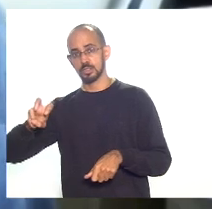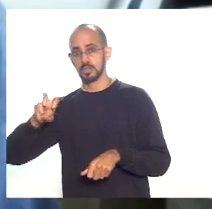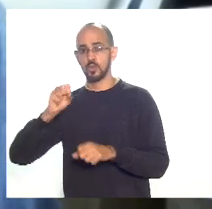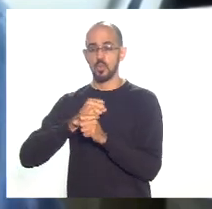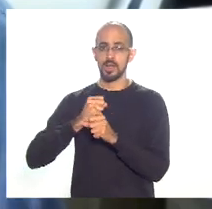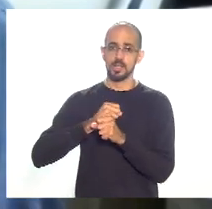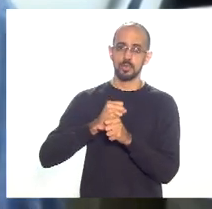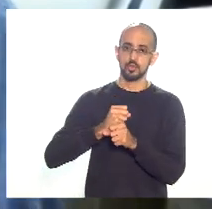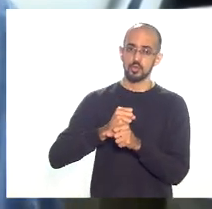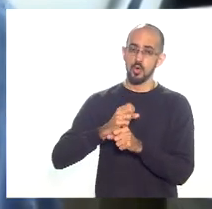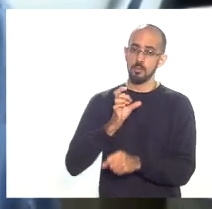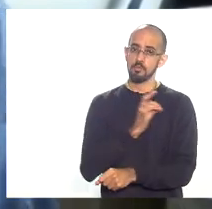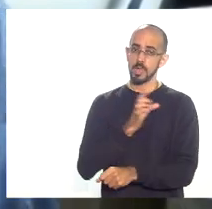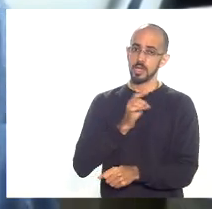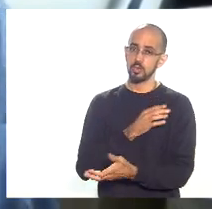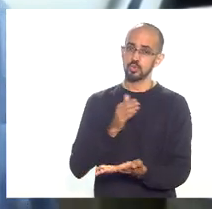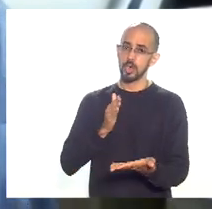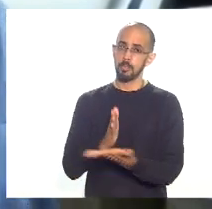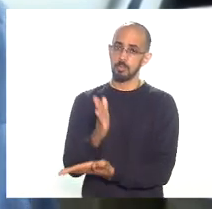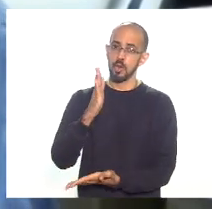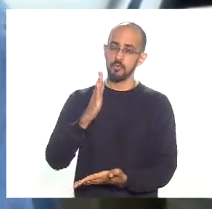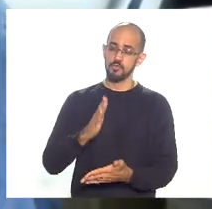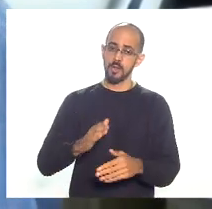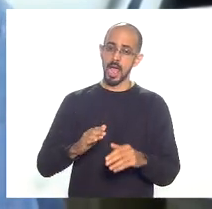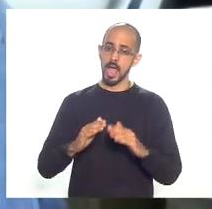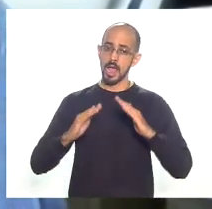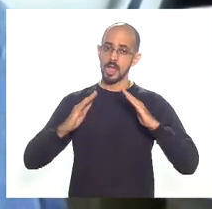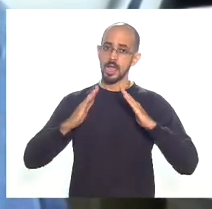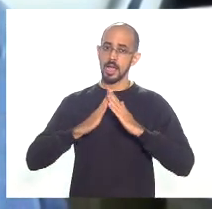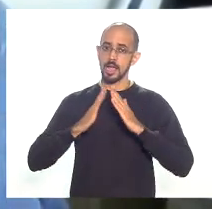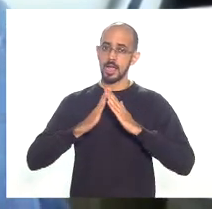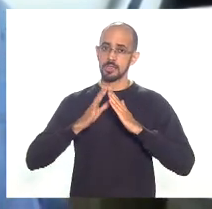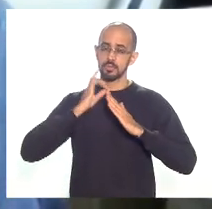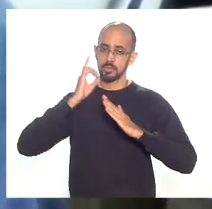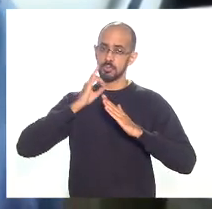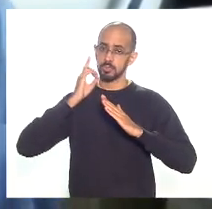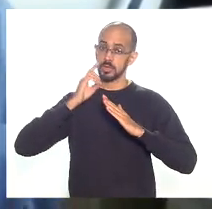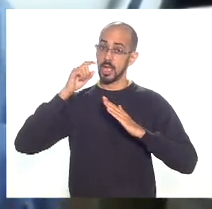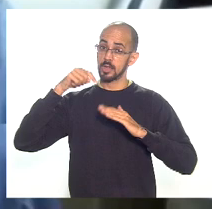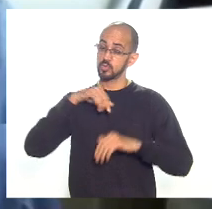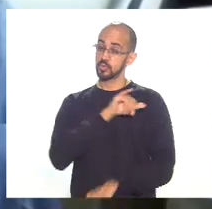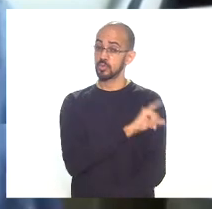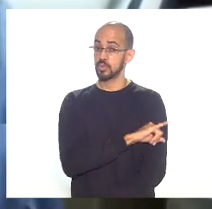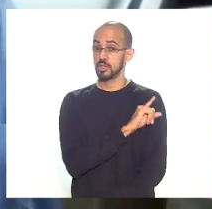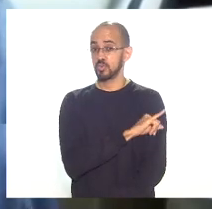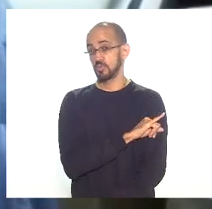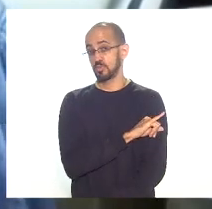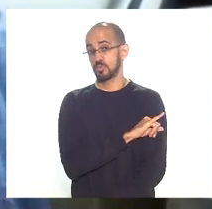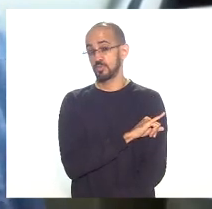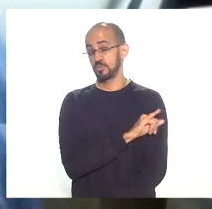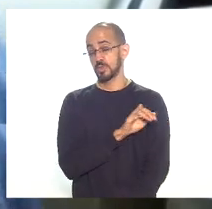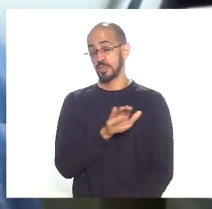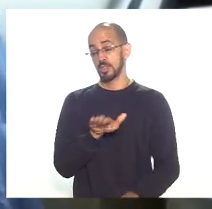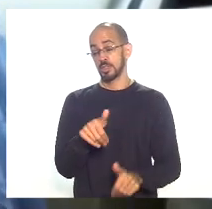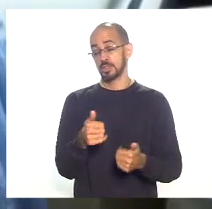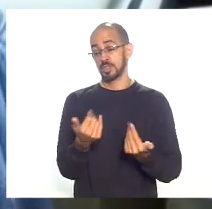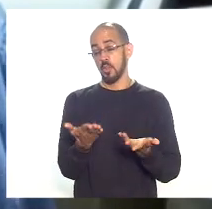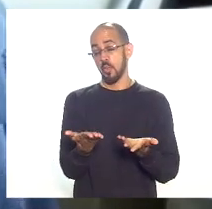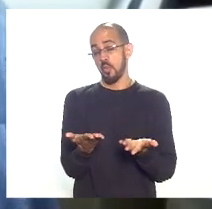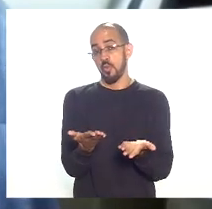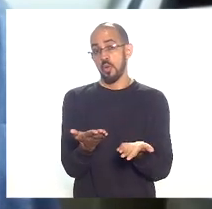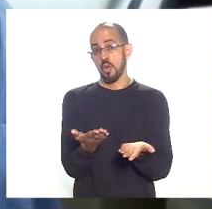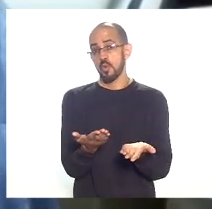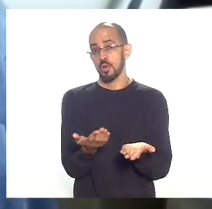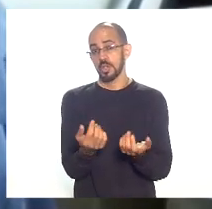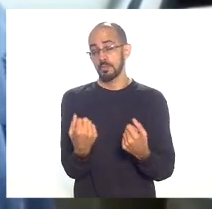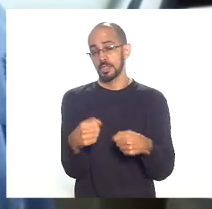com medo de aprovar isso no parlamento fluminense e isso era o mínimo que se podia esperar para que todos